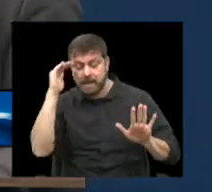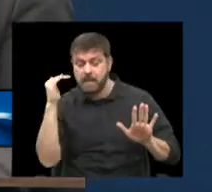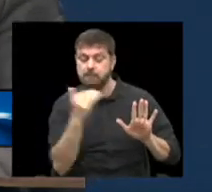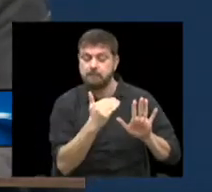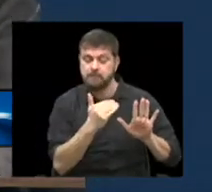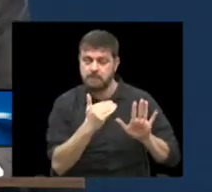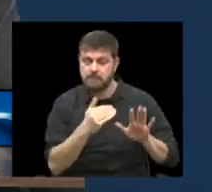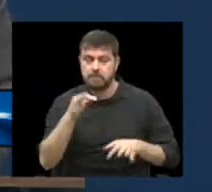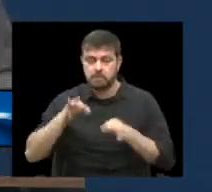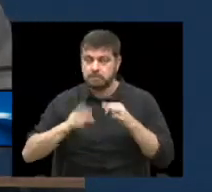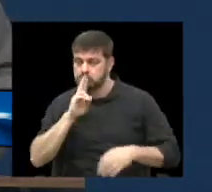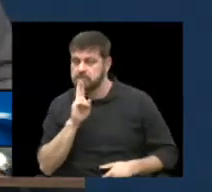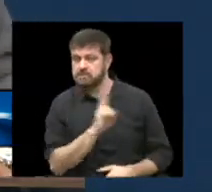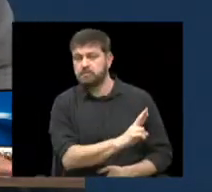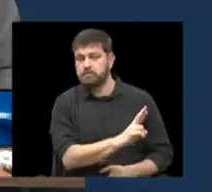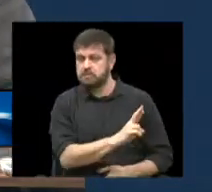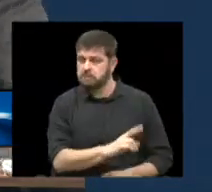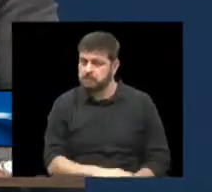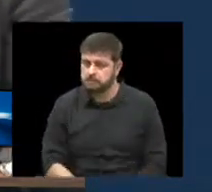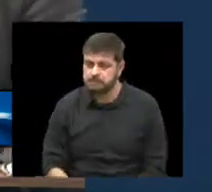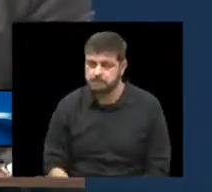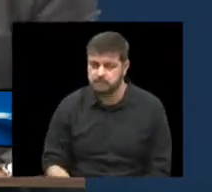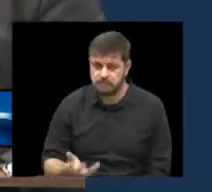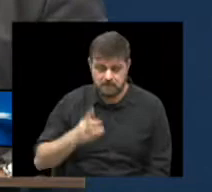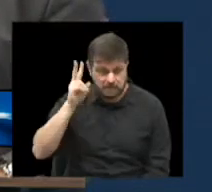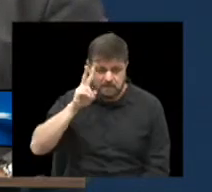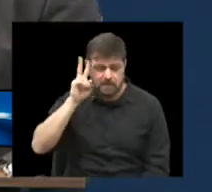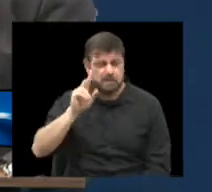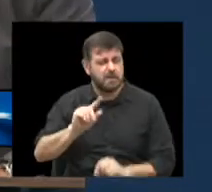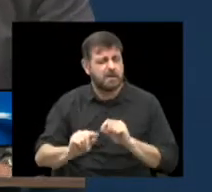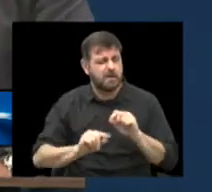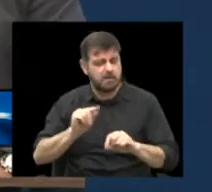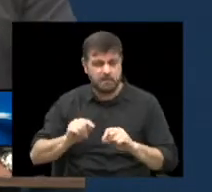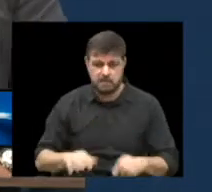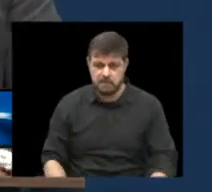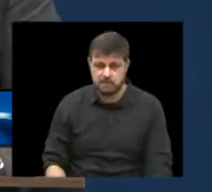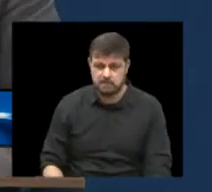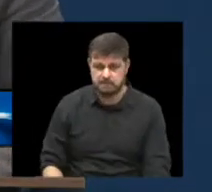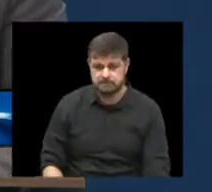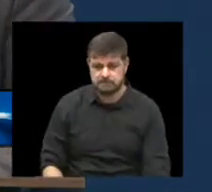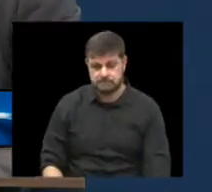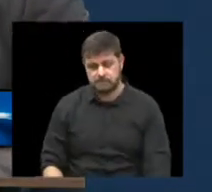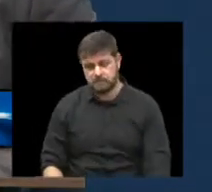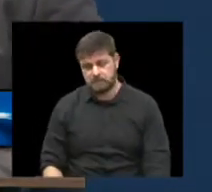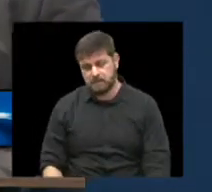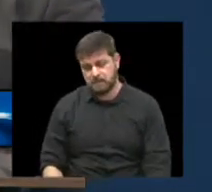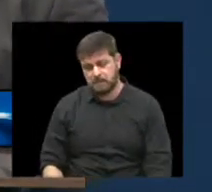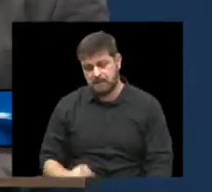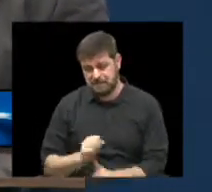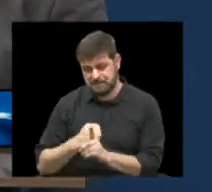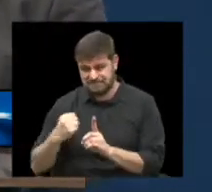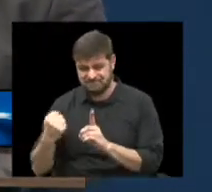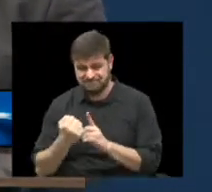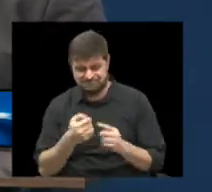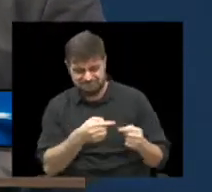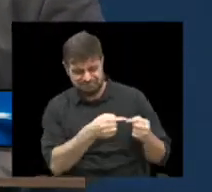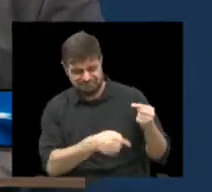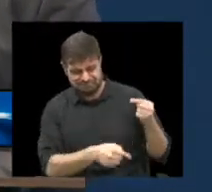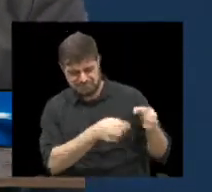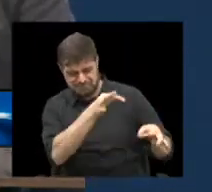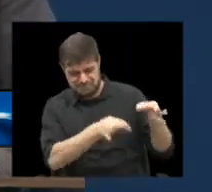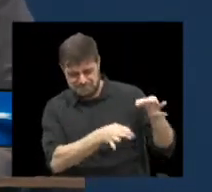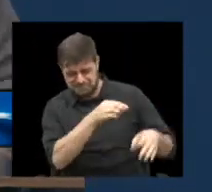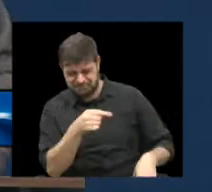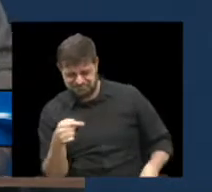para o outro, para o juiz relator. Então, assim, queria lembrar que, malgrado a decisão tomada pelo tribunal